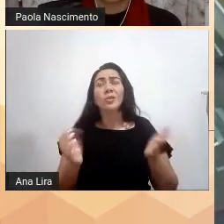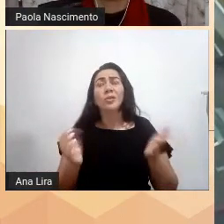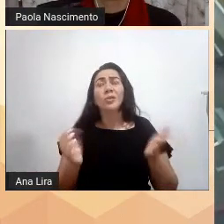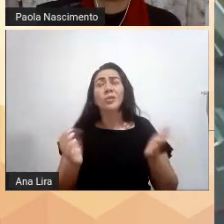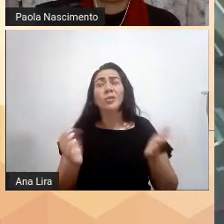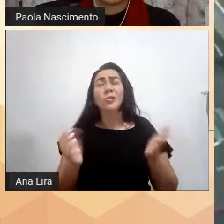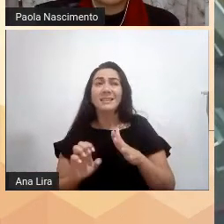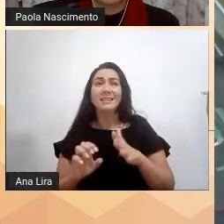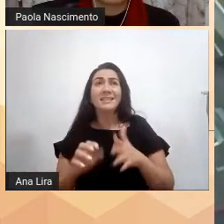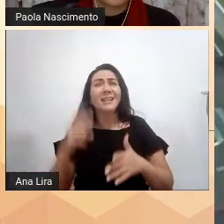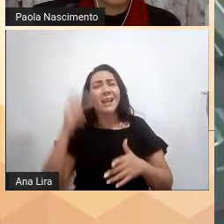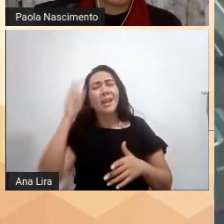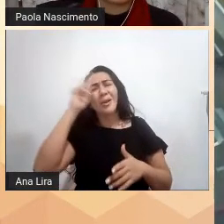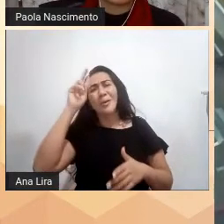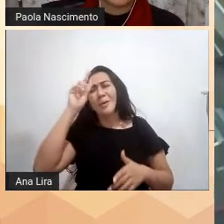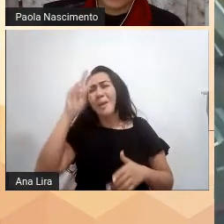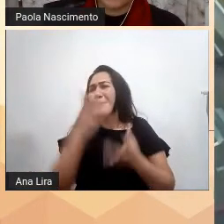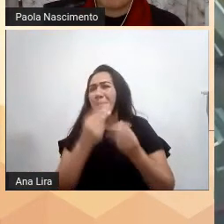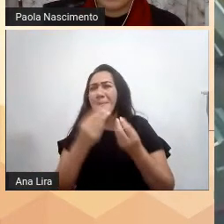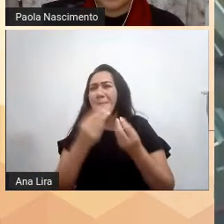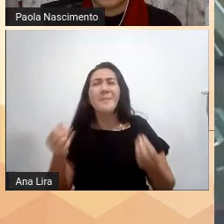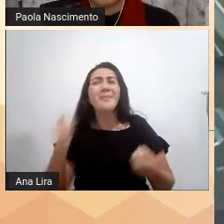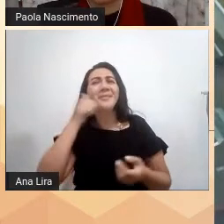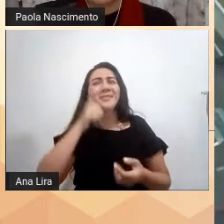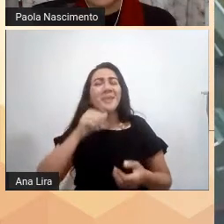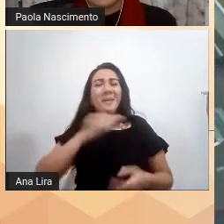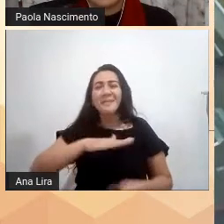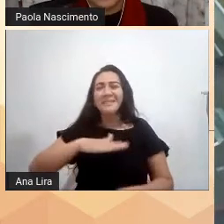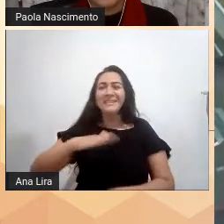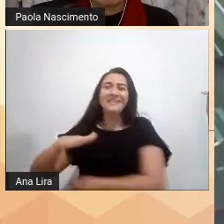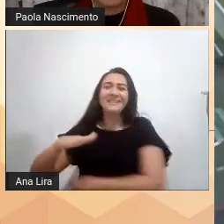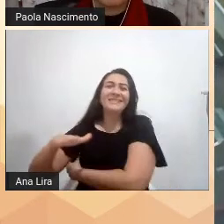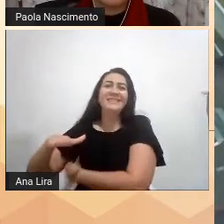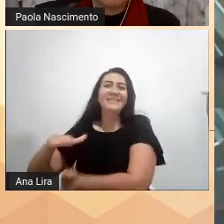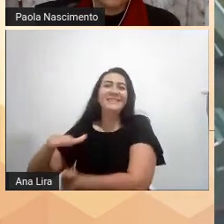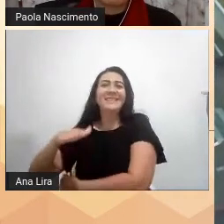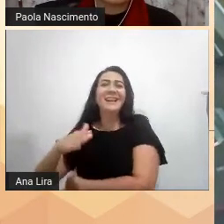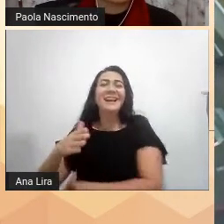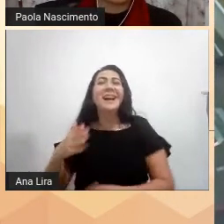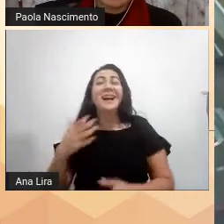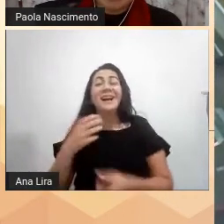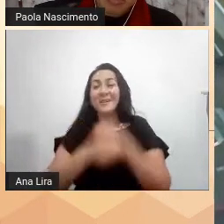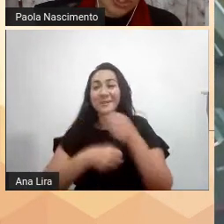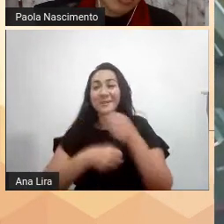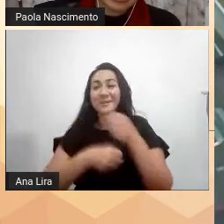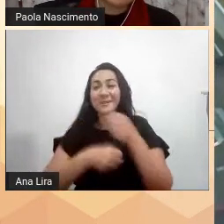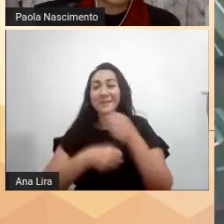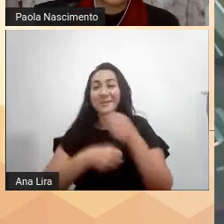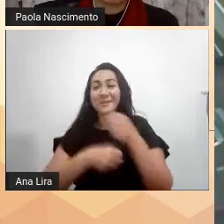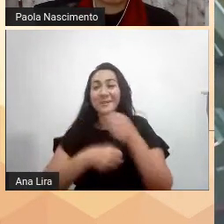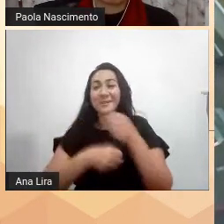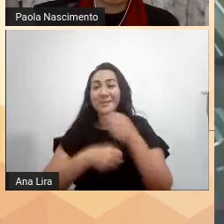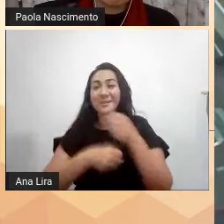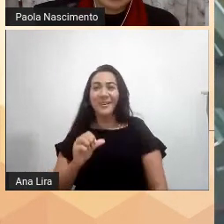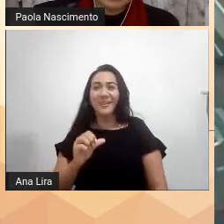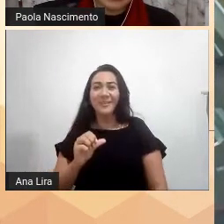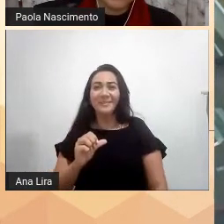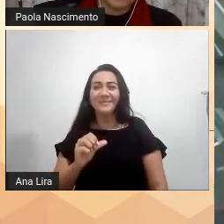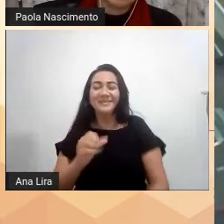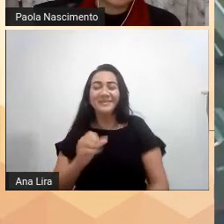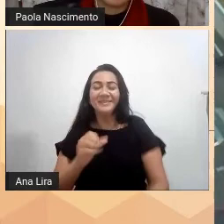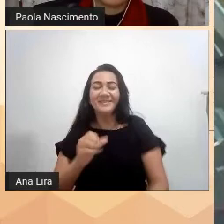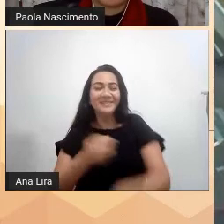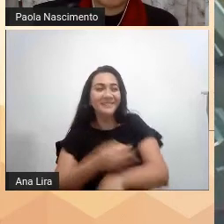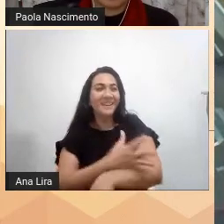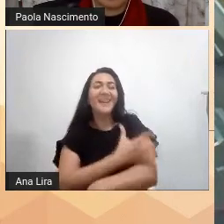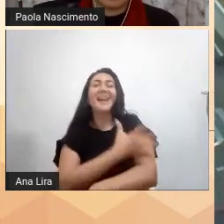lembro dela, né? Lembro da fisionomia dela, isso foi em 2019. E outro depoimento muito bacana e muito marcante, e isso